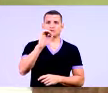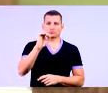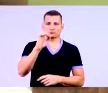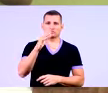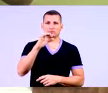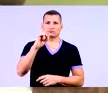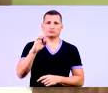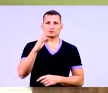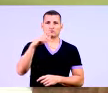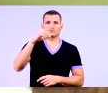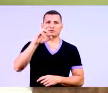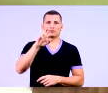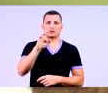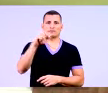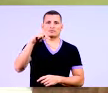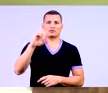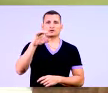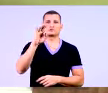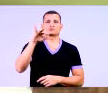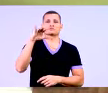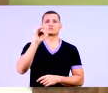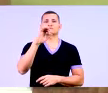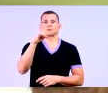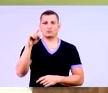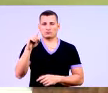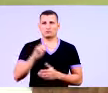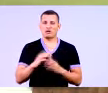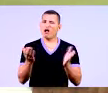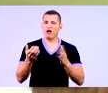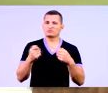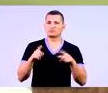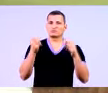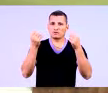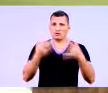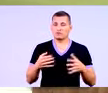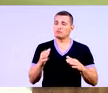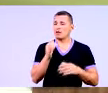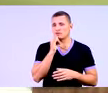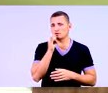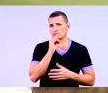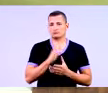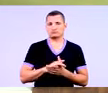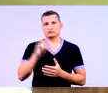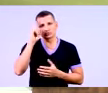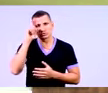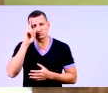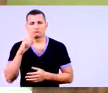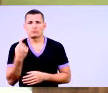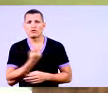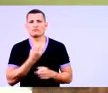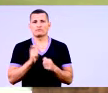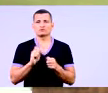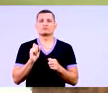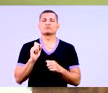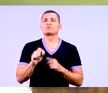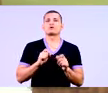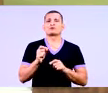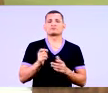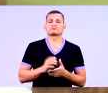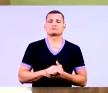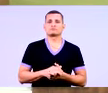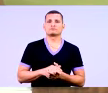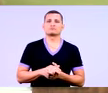dela agora né agora por exemplo uma situação do nosso dia a dia o que nós fazemos quando nós acordamos levantamos da